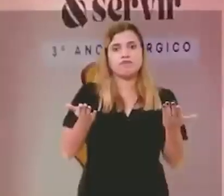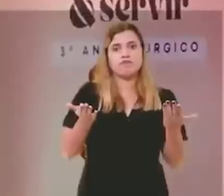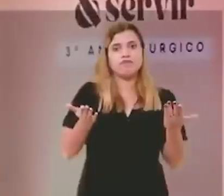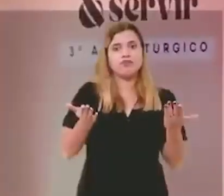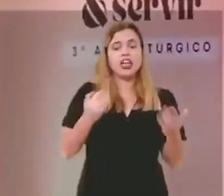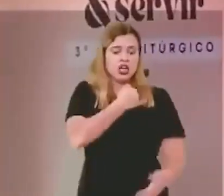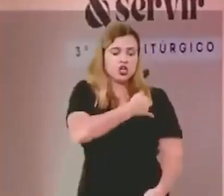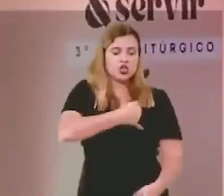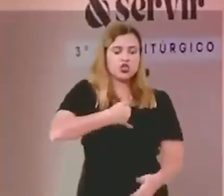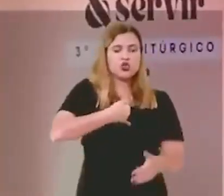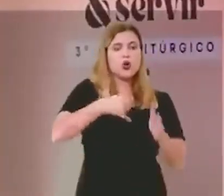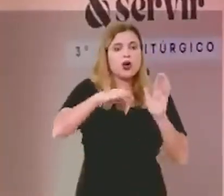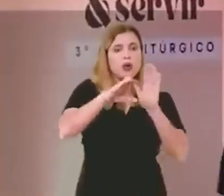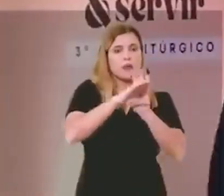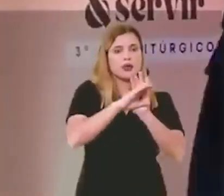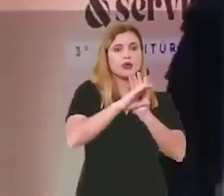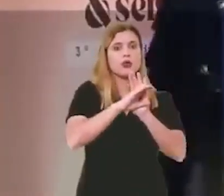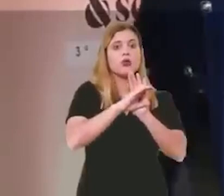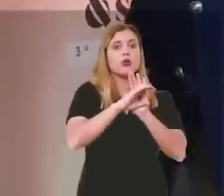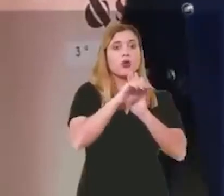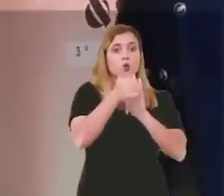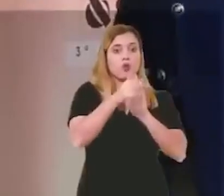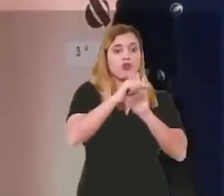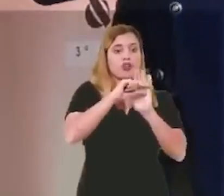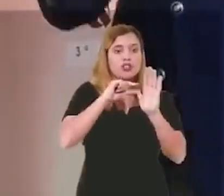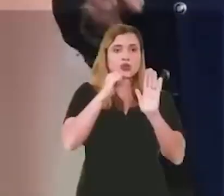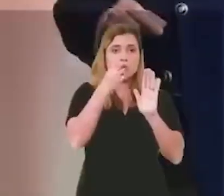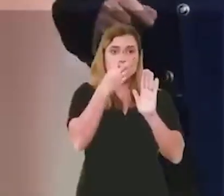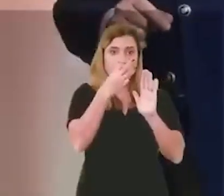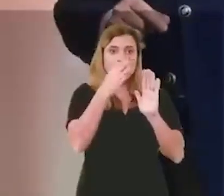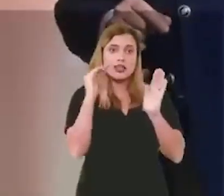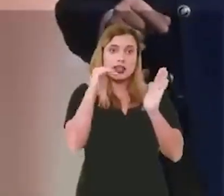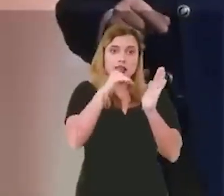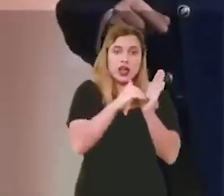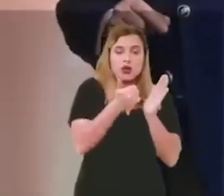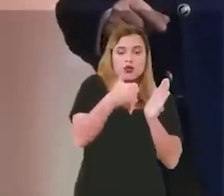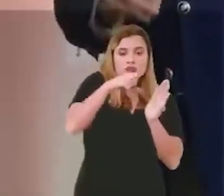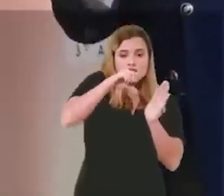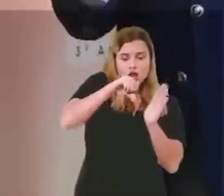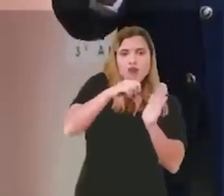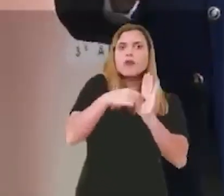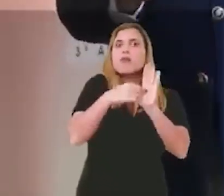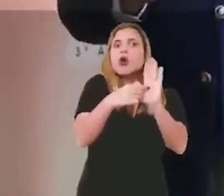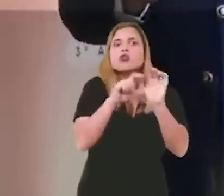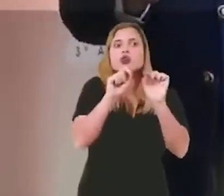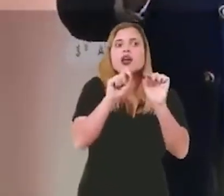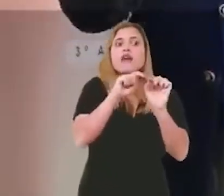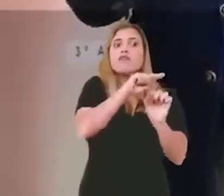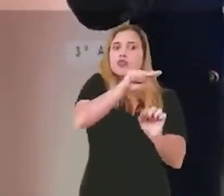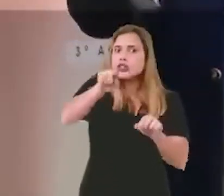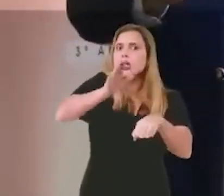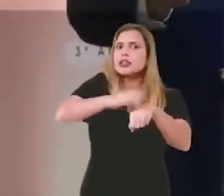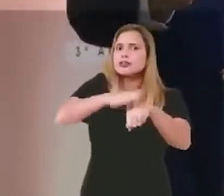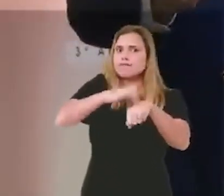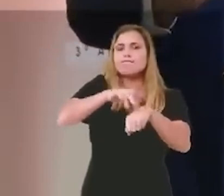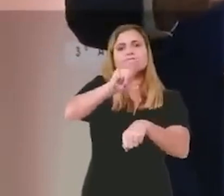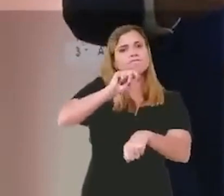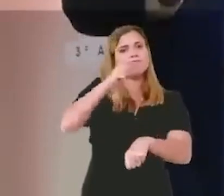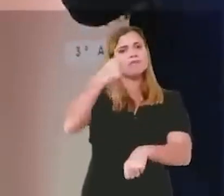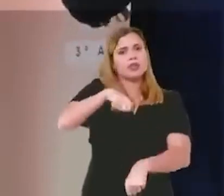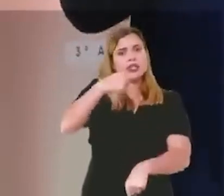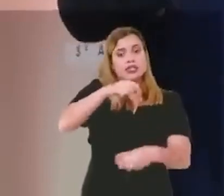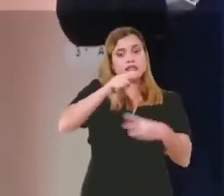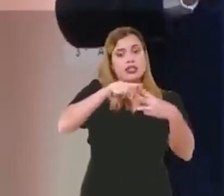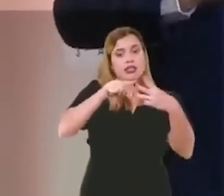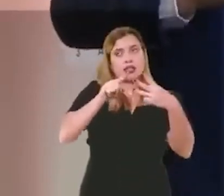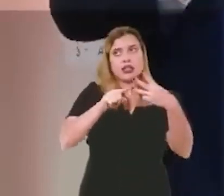decisões. A primeira delas, nos versos 6 a 9, confira aí. Houve um homem enviado por Deus, cujo nome era João.